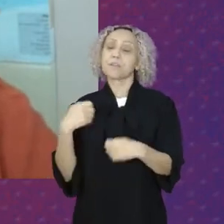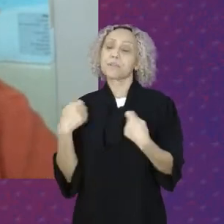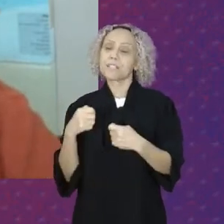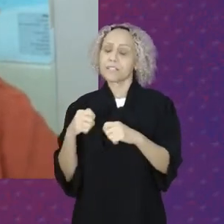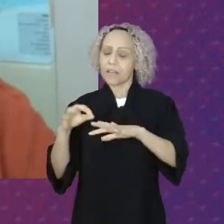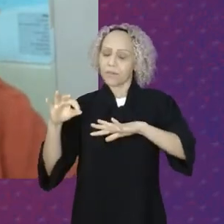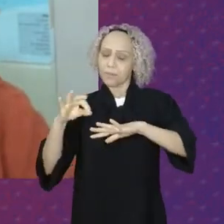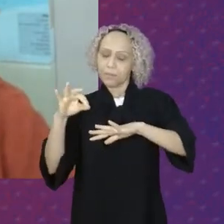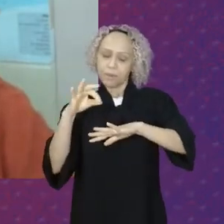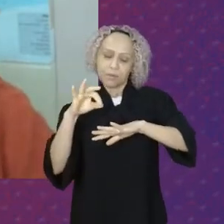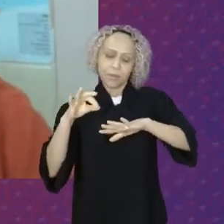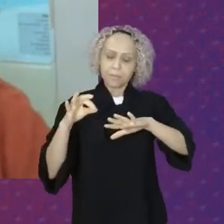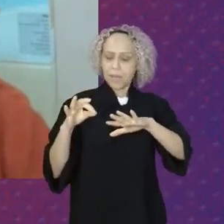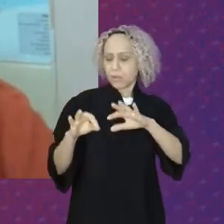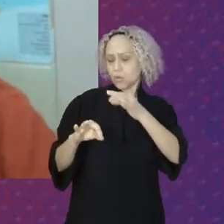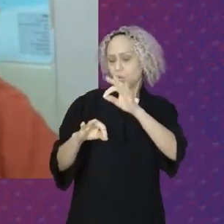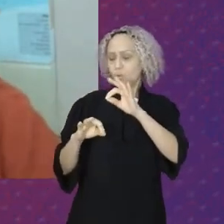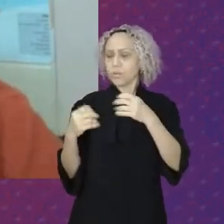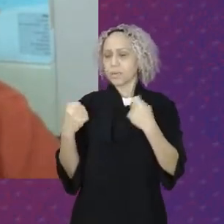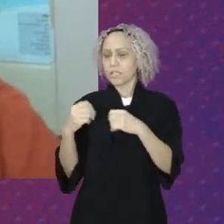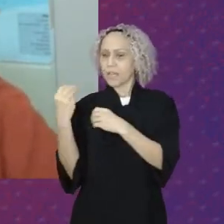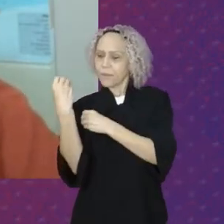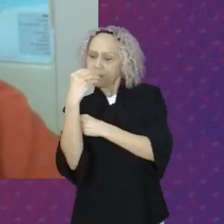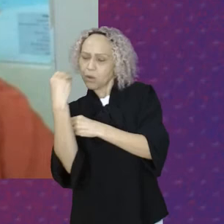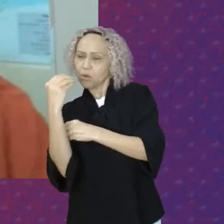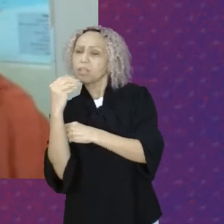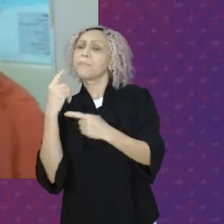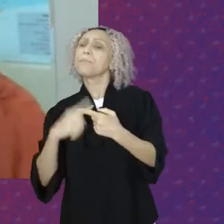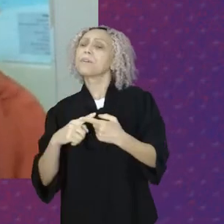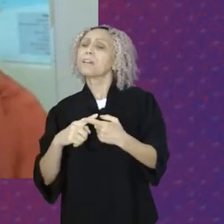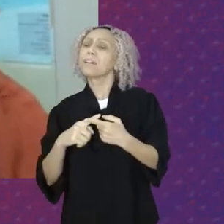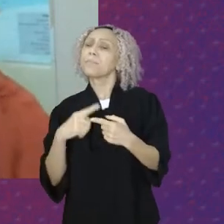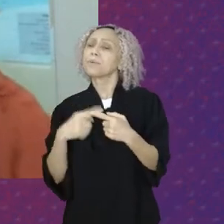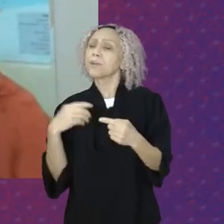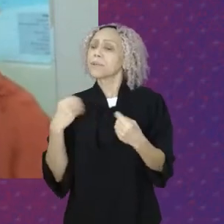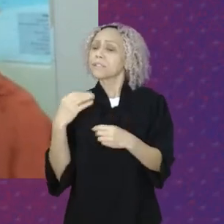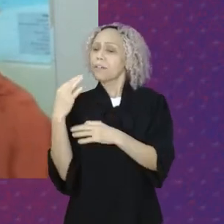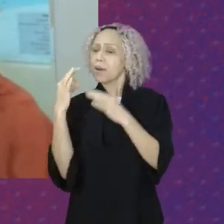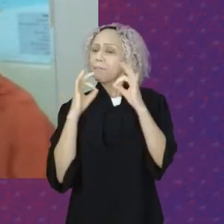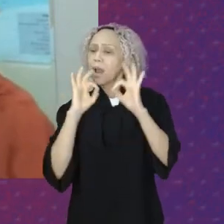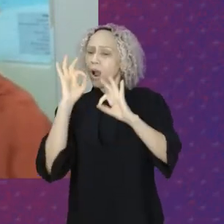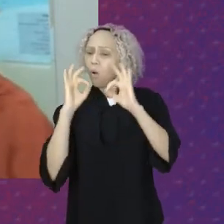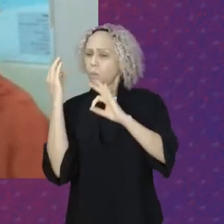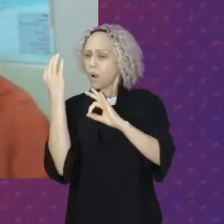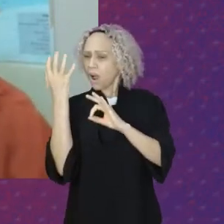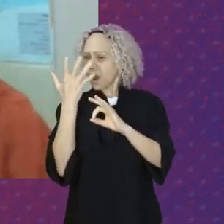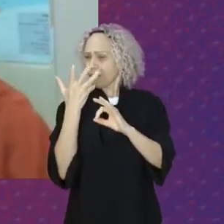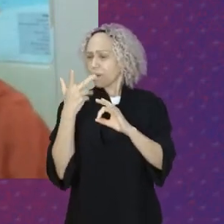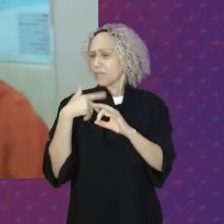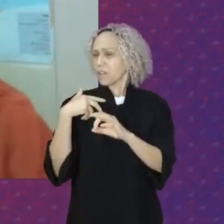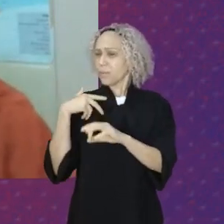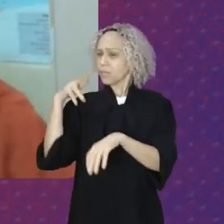eu delirava, achava assim, não sabia nem onde eu estava. Então, a responsabilidade